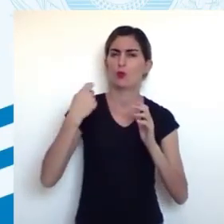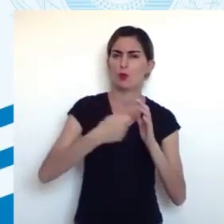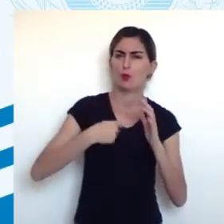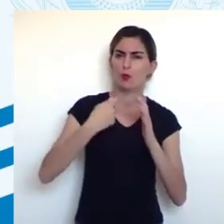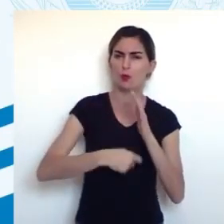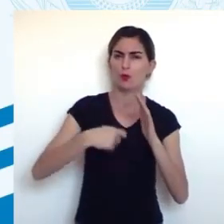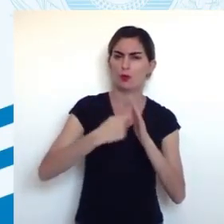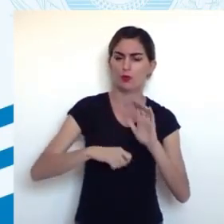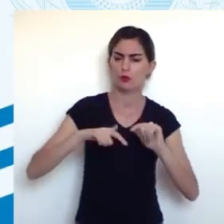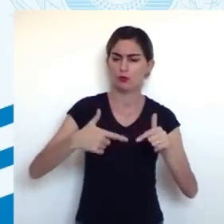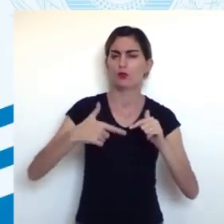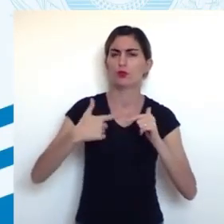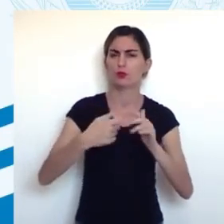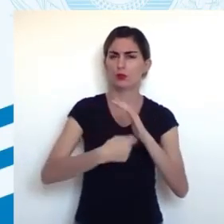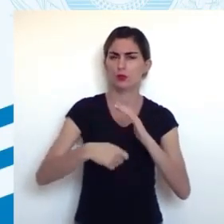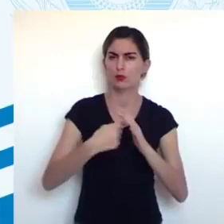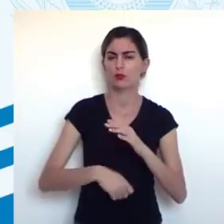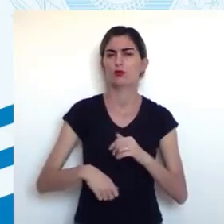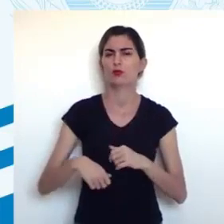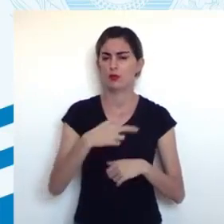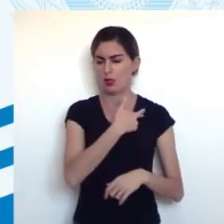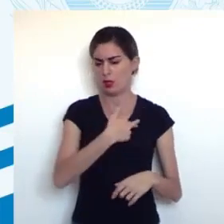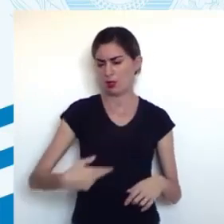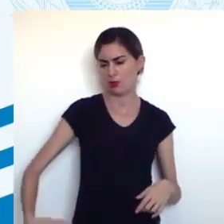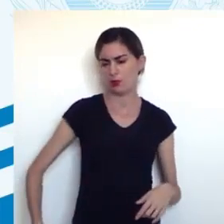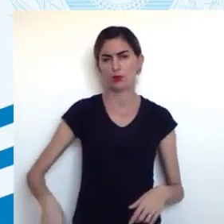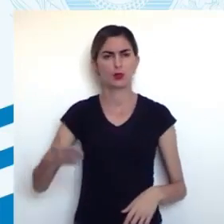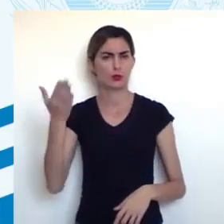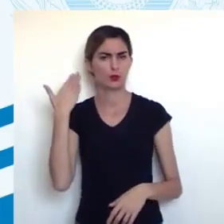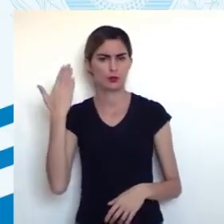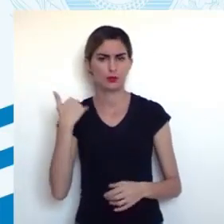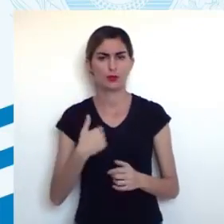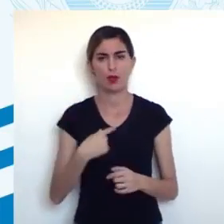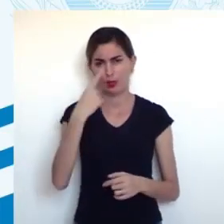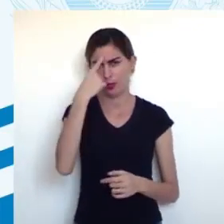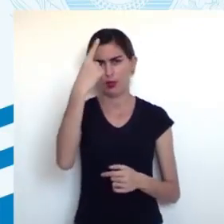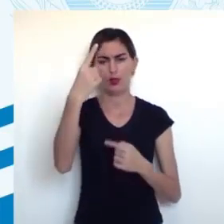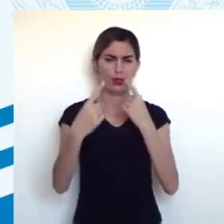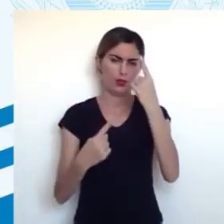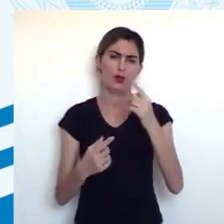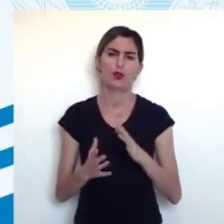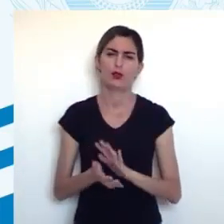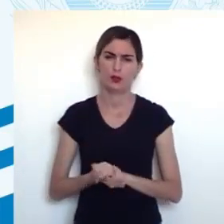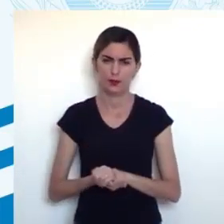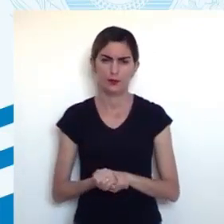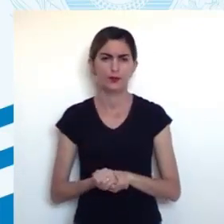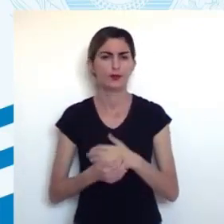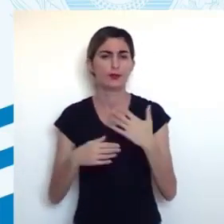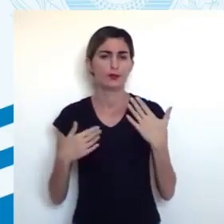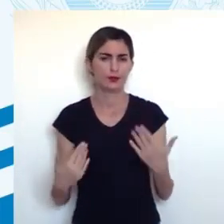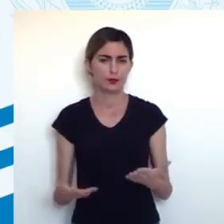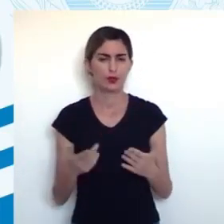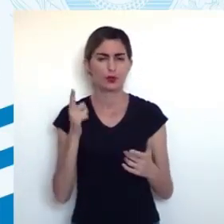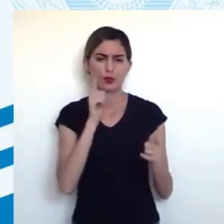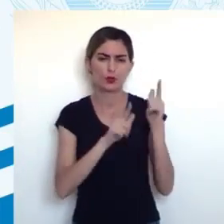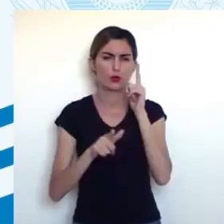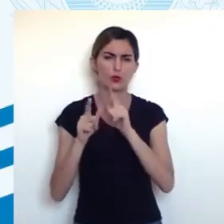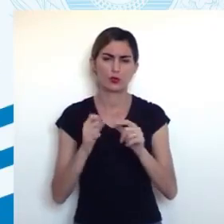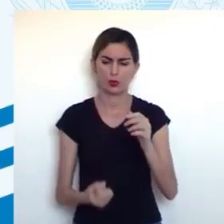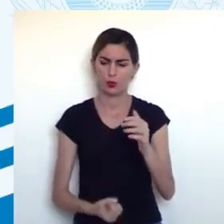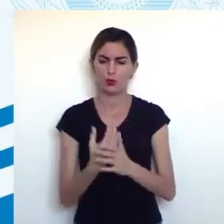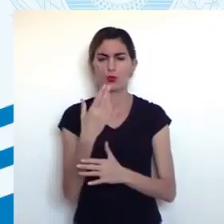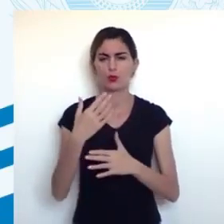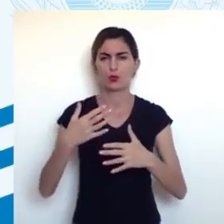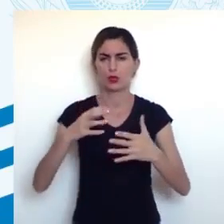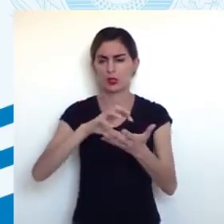do movimento operário na República Velha. Então, a entrada das ideias anarcossindicalistas no Brasil coincidiu com a